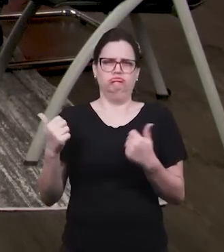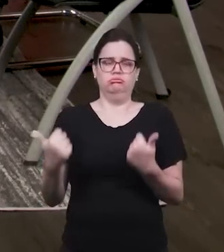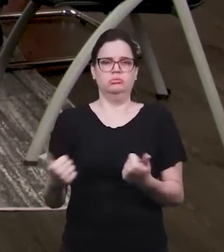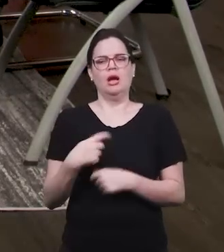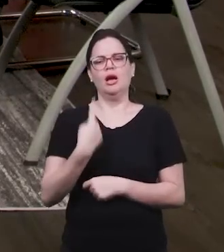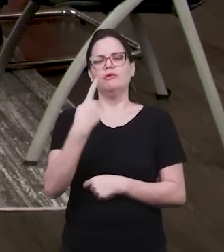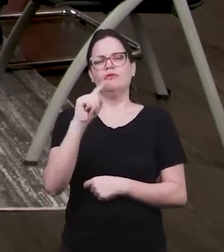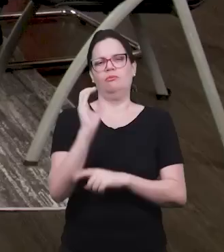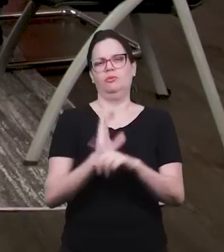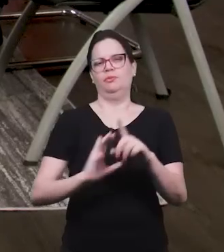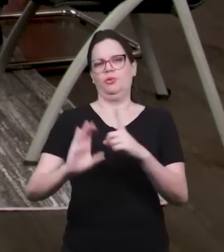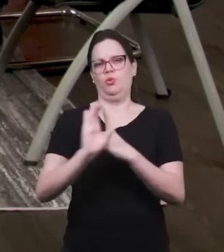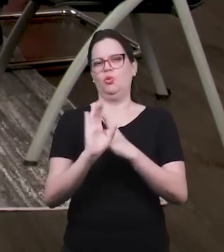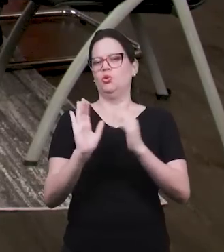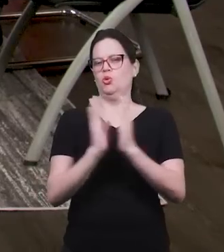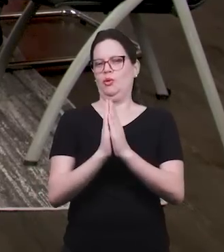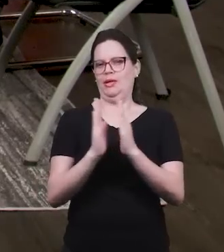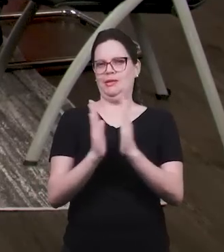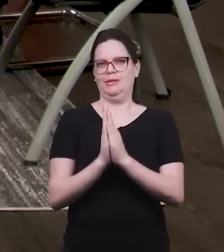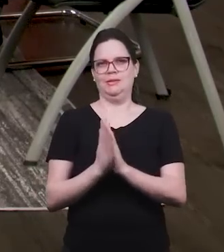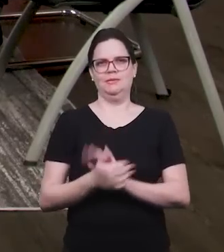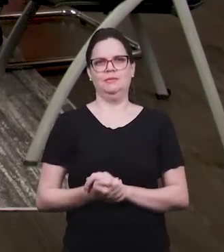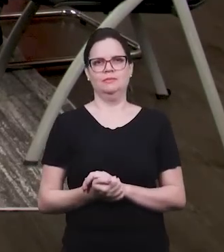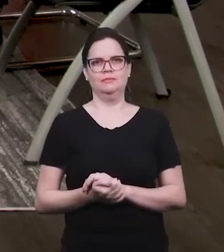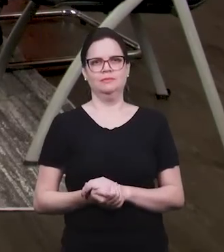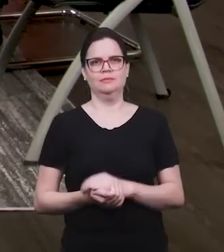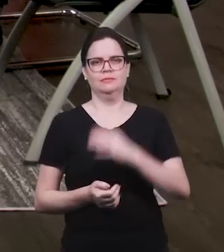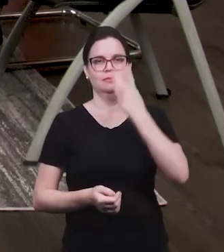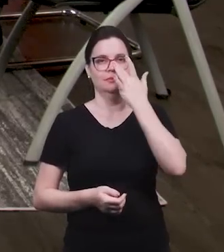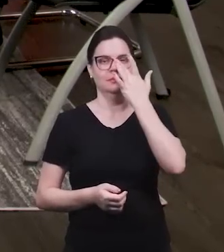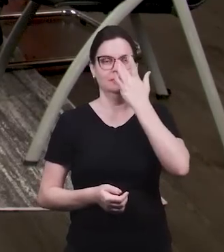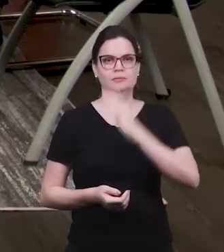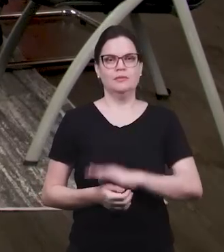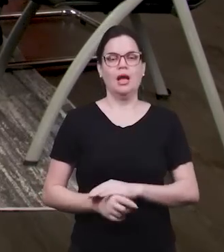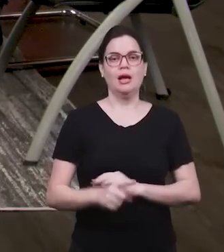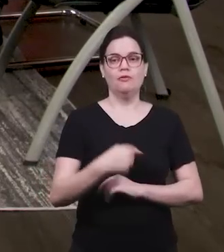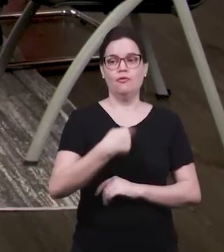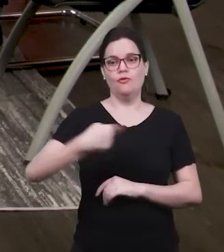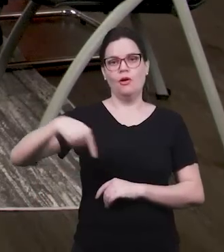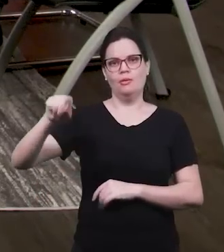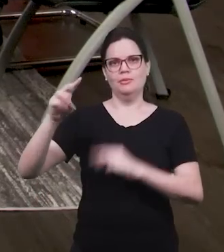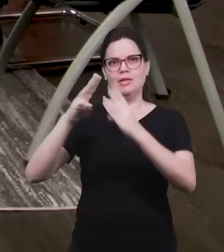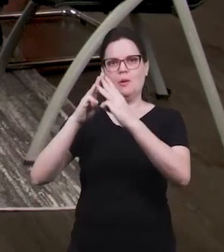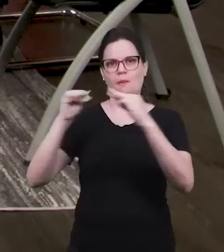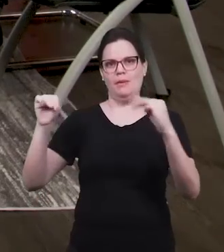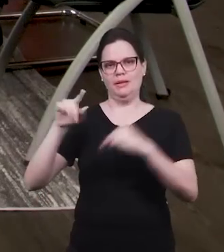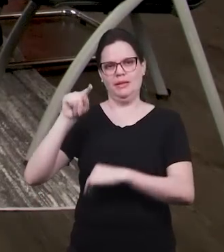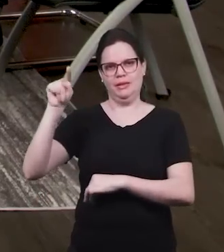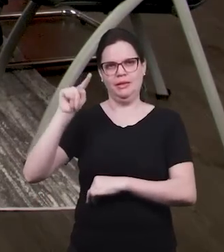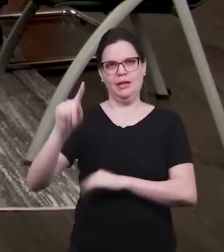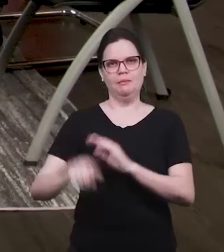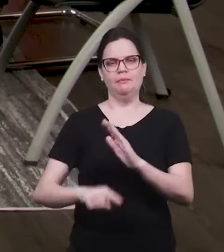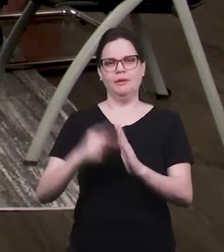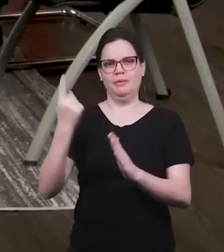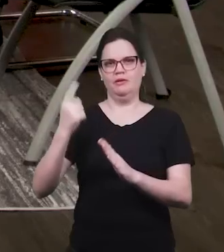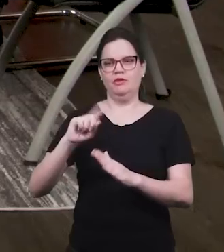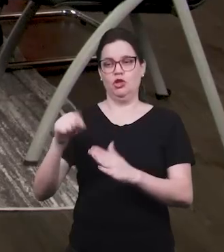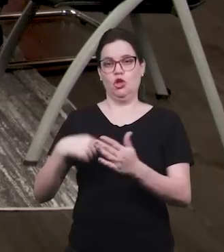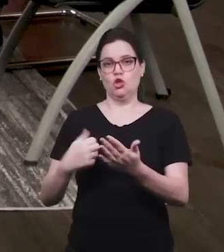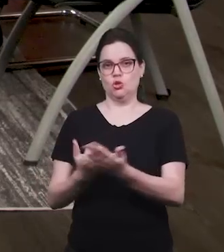e de oração. E foi uma das primeiras idas ao Manaim, a propriedade adquirida